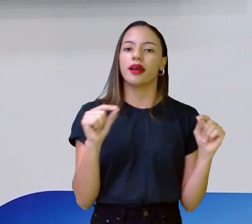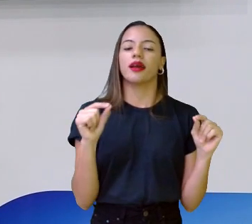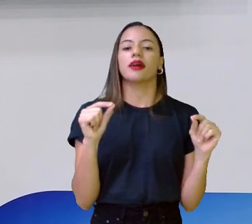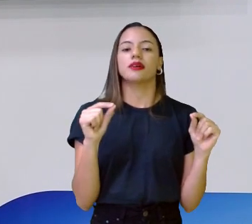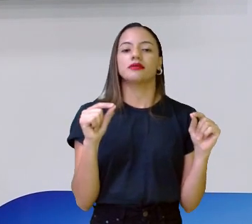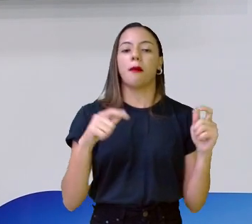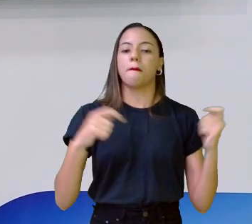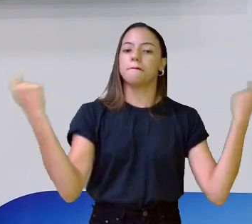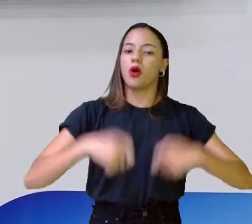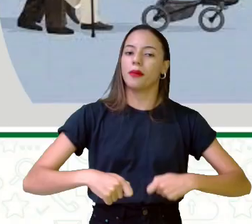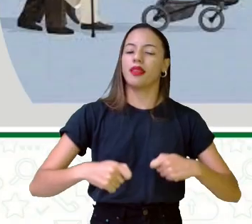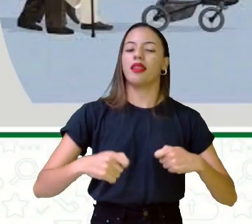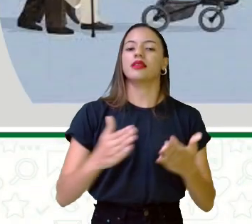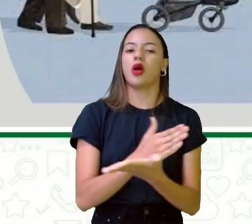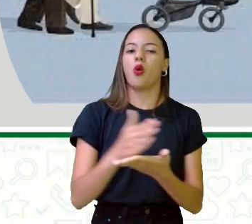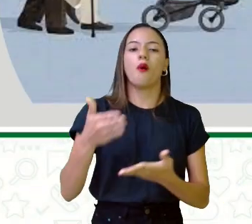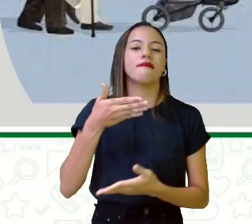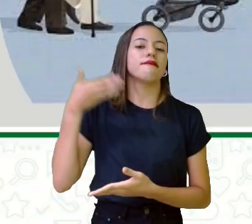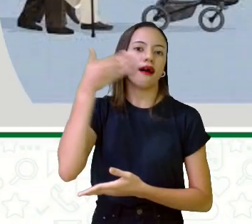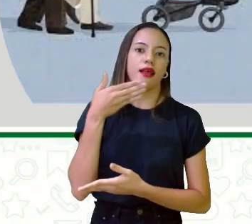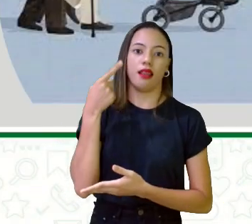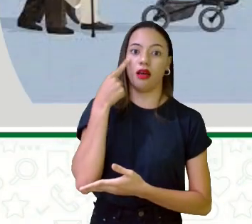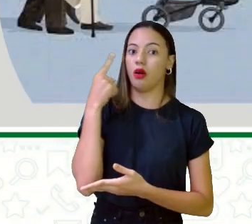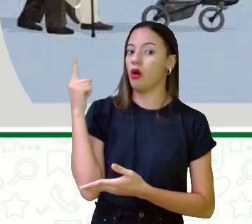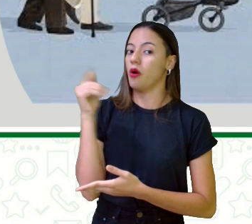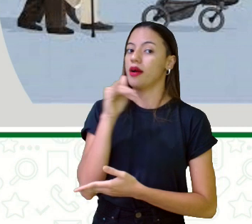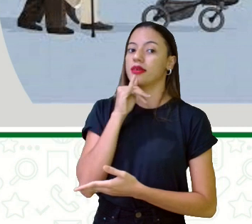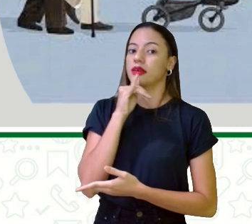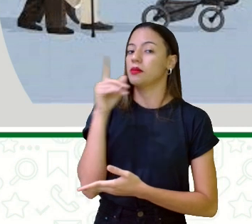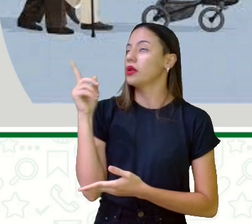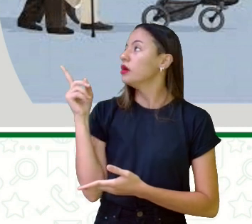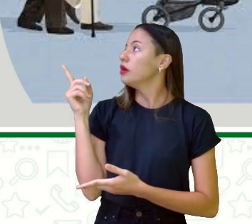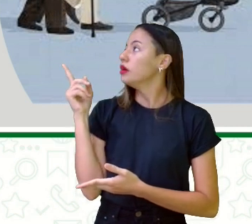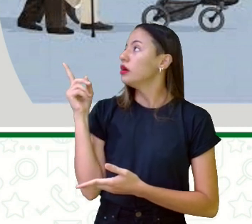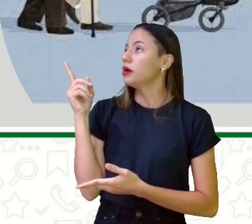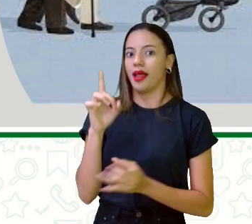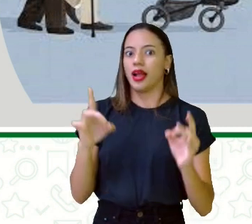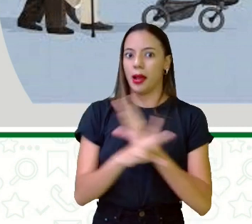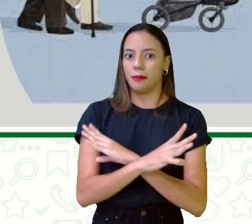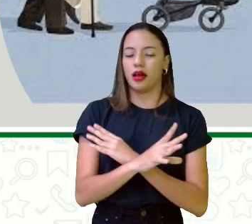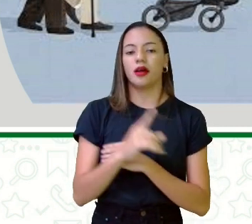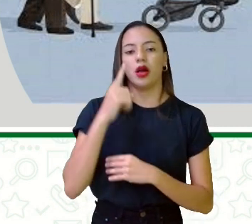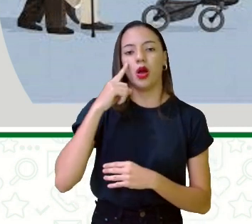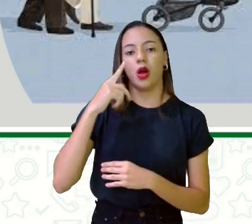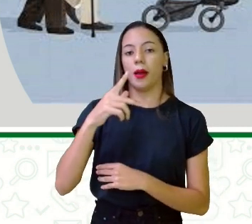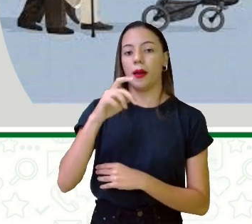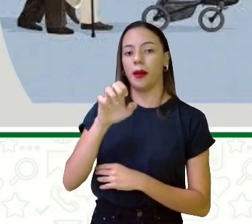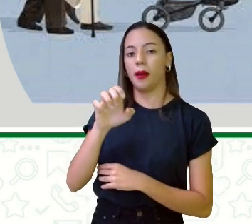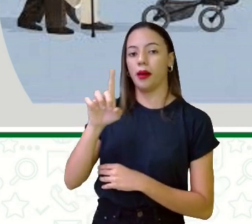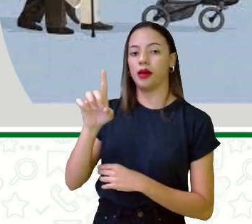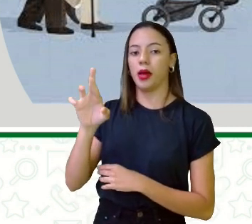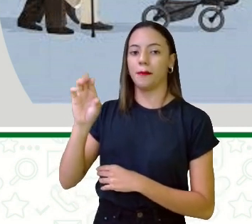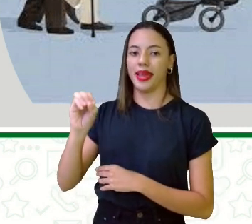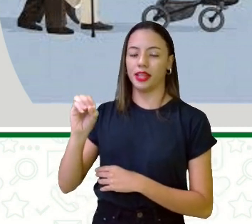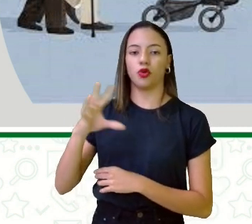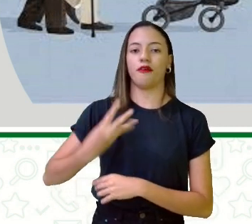De falas. Então, olha esse exemplo aqui para a gente terminar. Né? Pedro vive às custas do